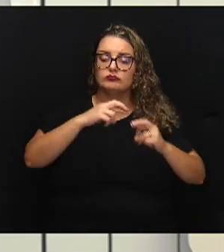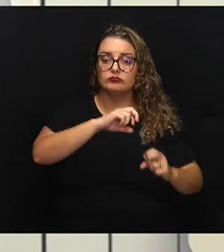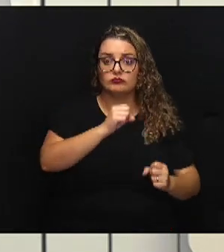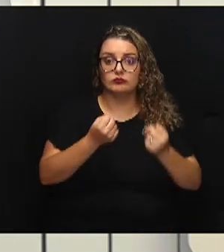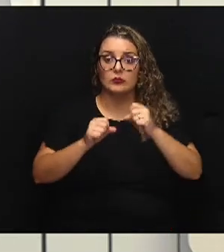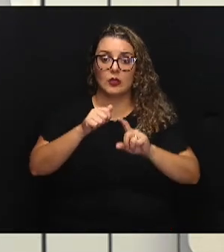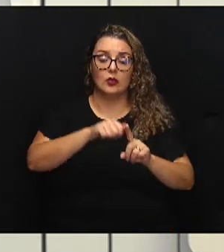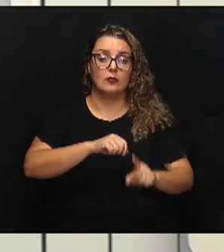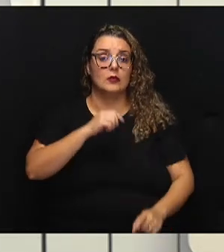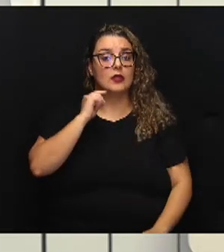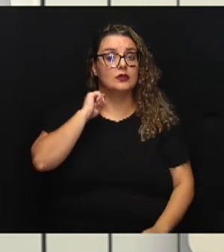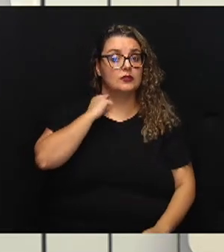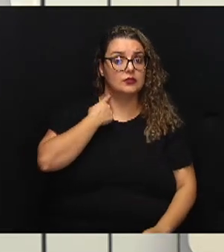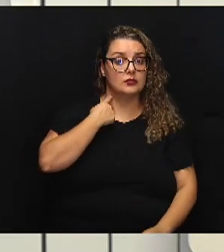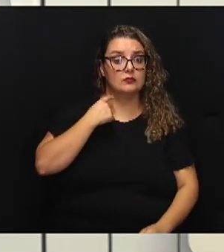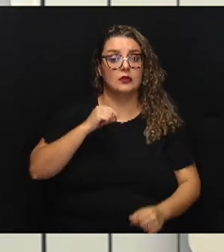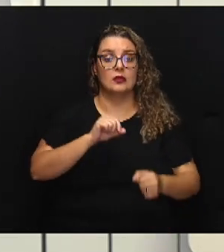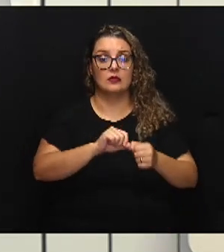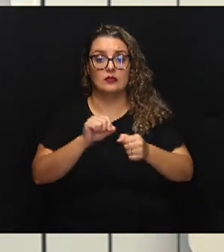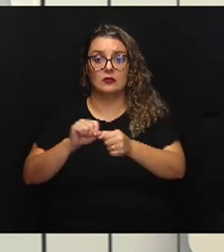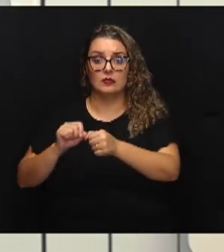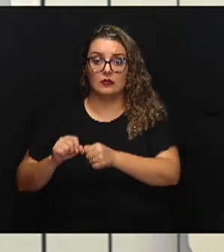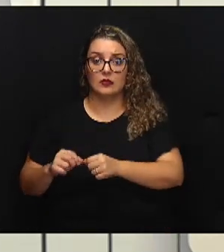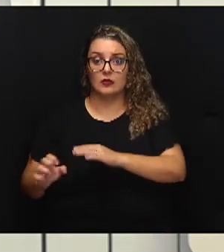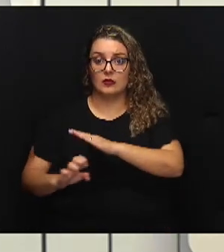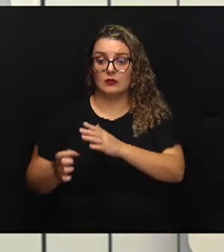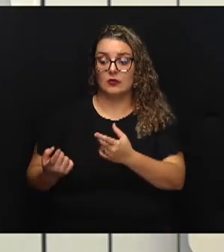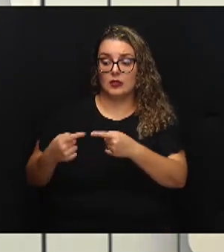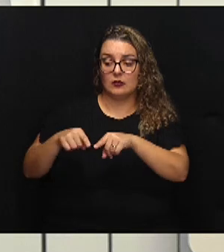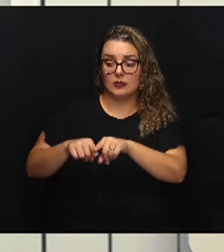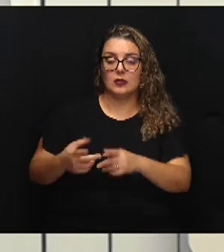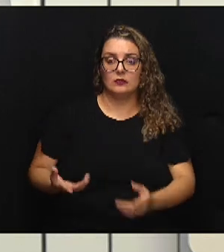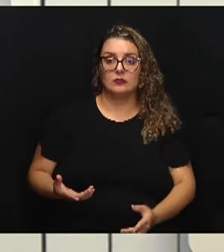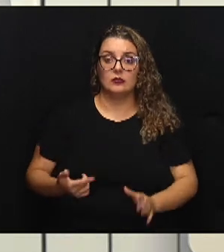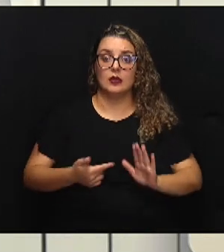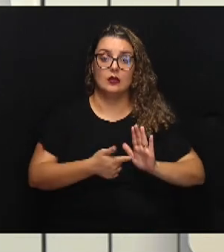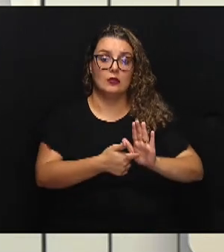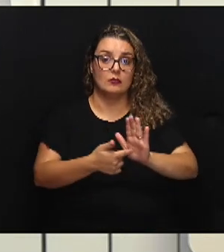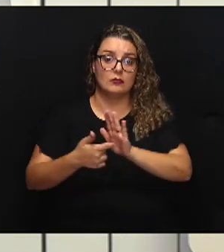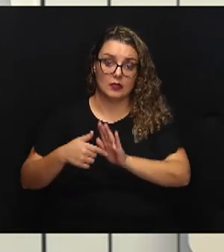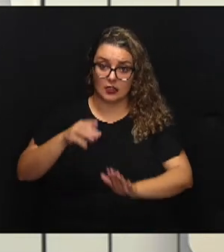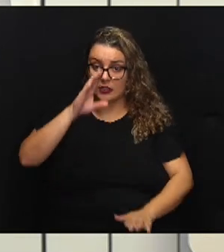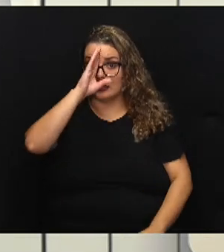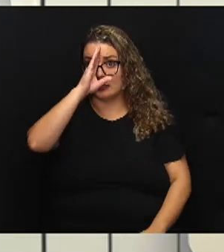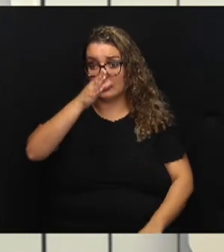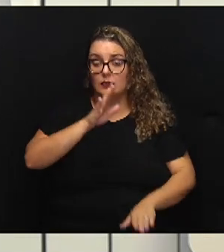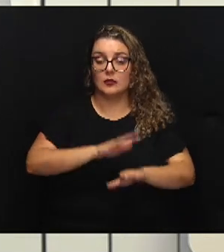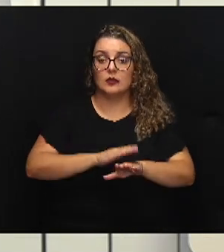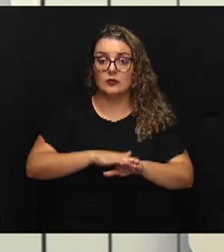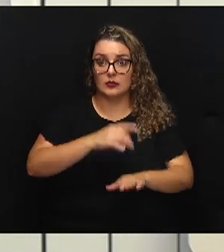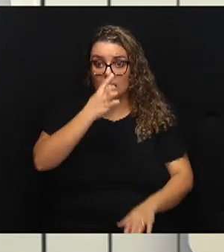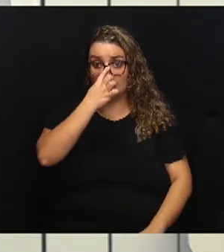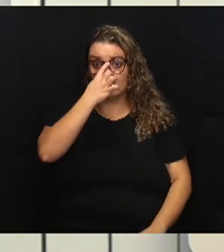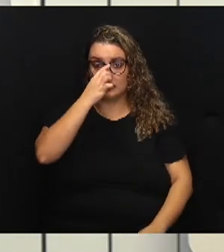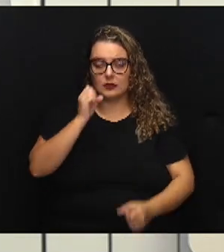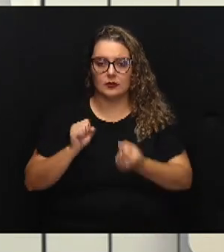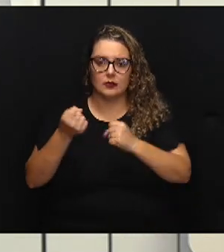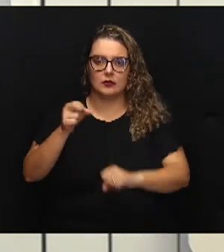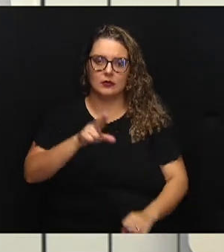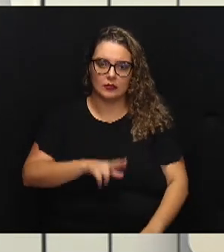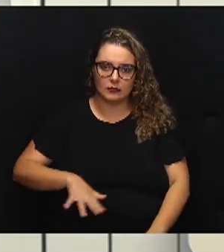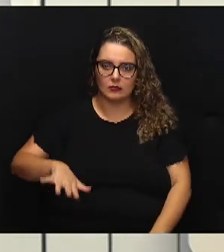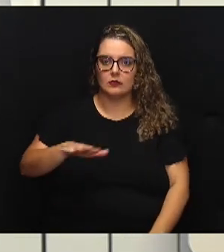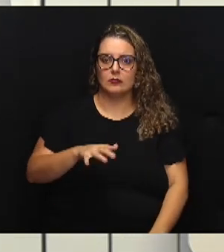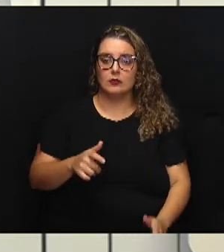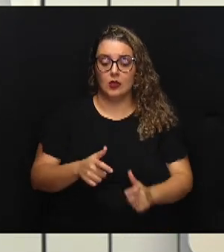maio, realizado com as empresas associadas, e apontou as principais ações da indústria regional para